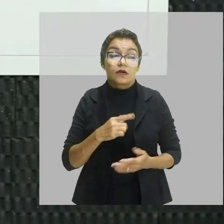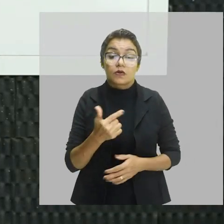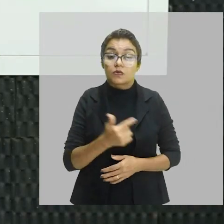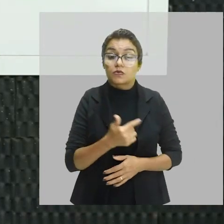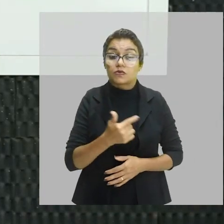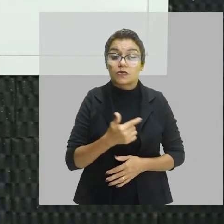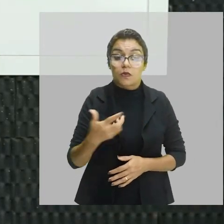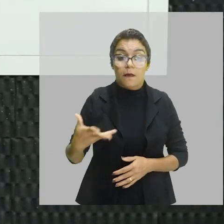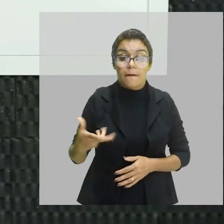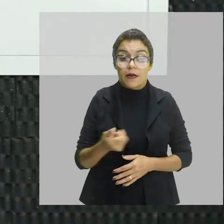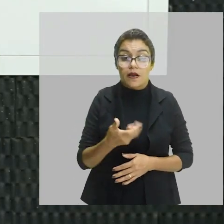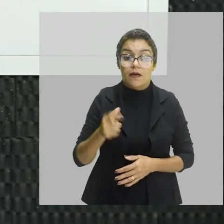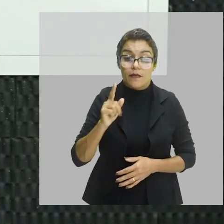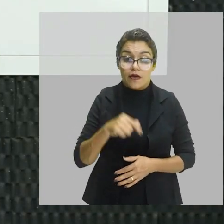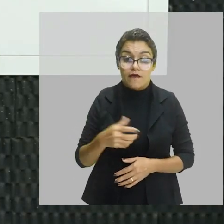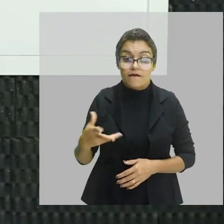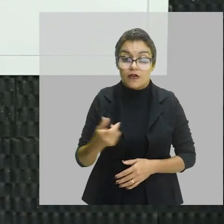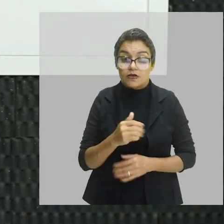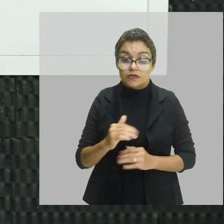velocidade máxima,